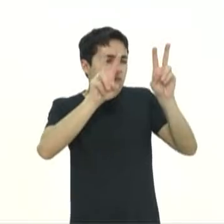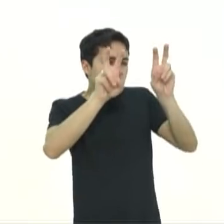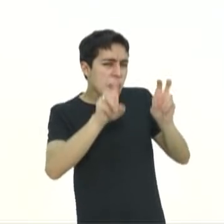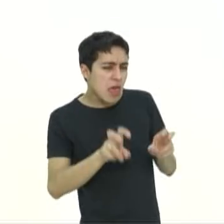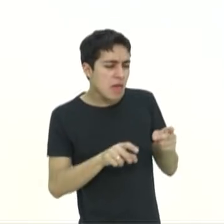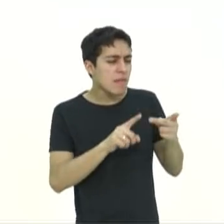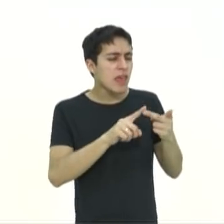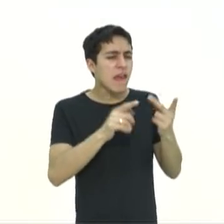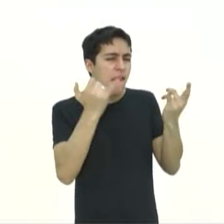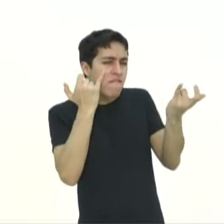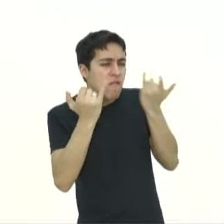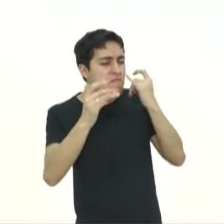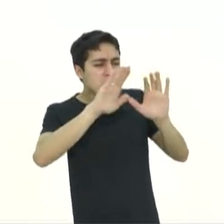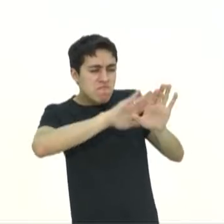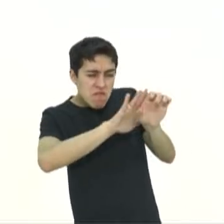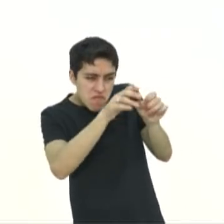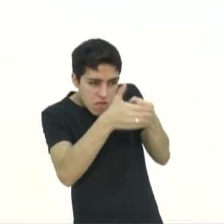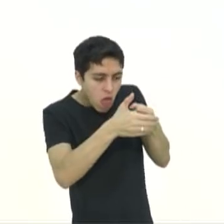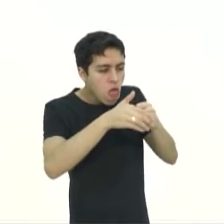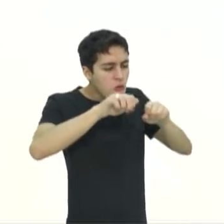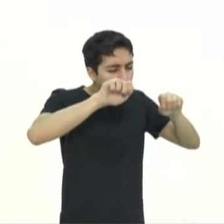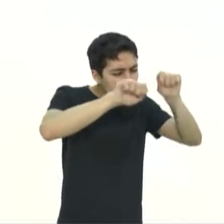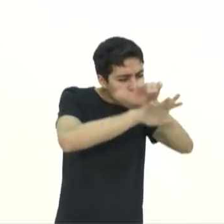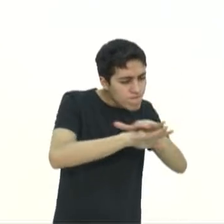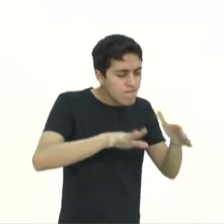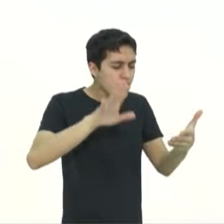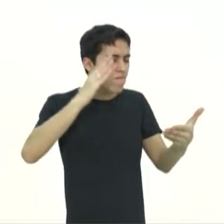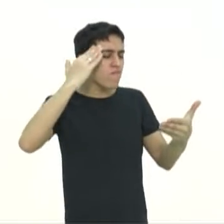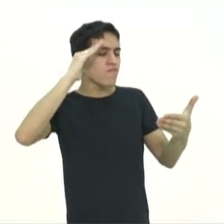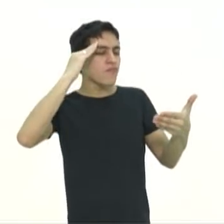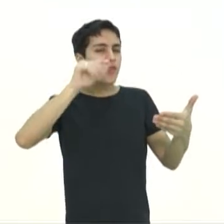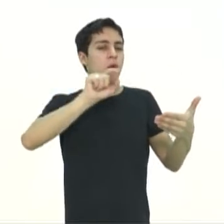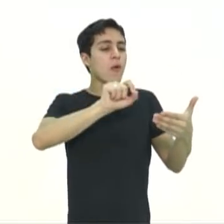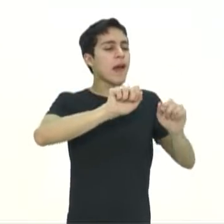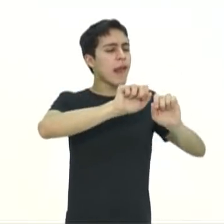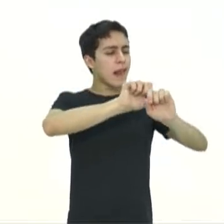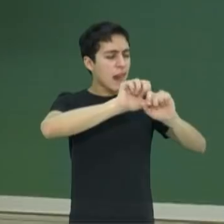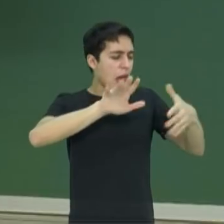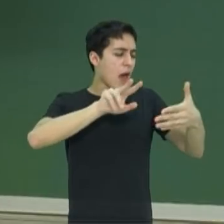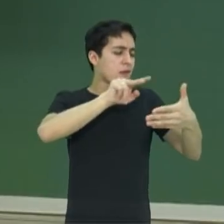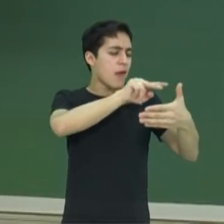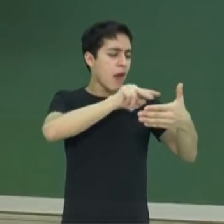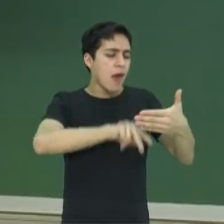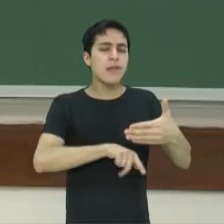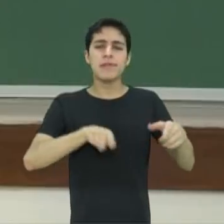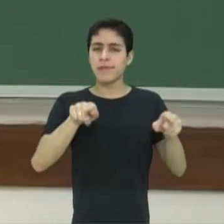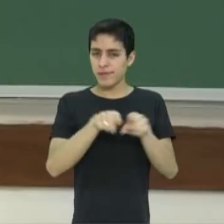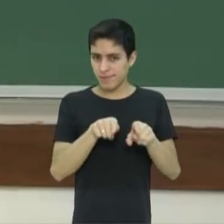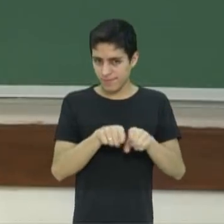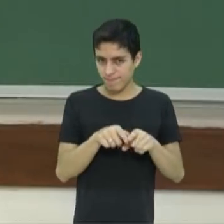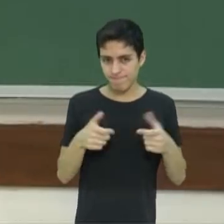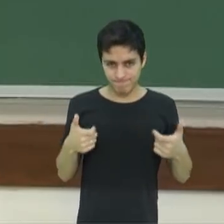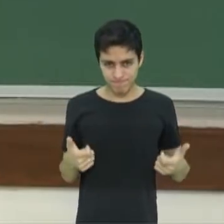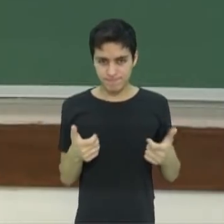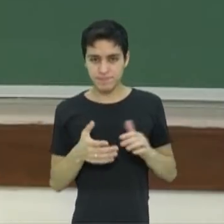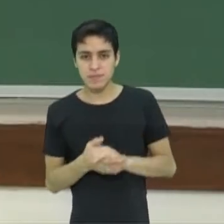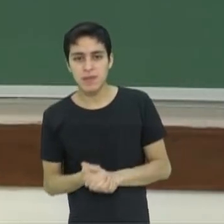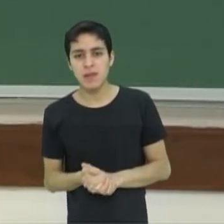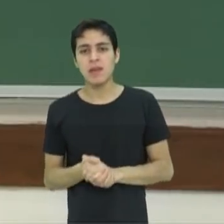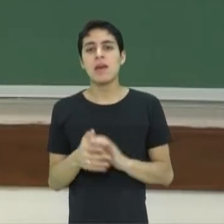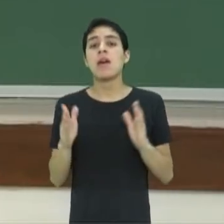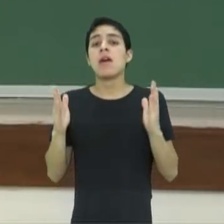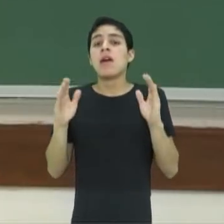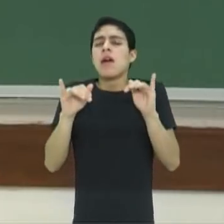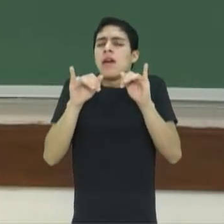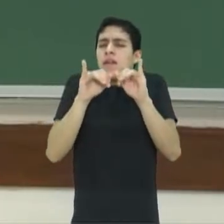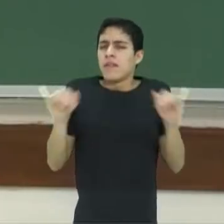informações explícitas e inferimos informações implícitas também, como essa do último exercício. Só para retomar a